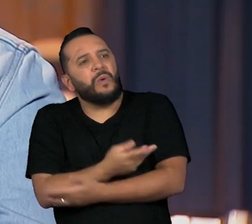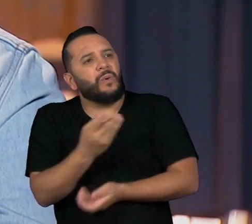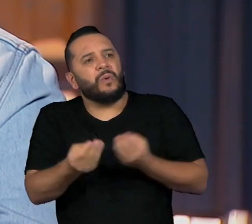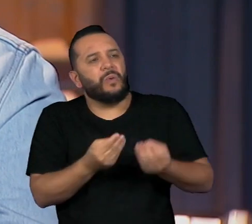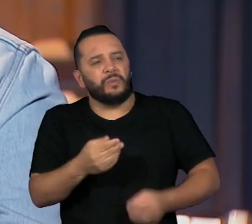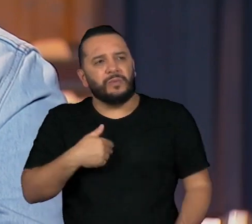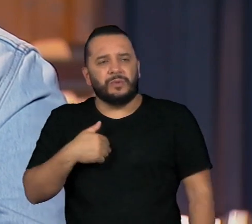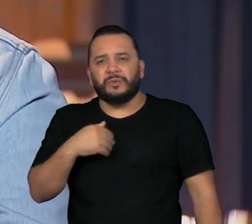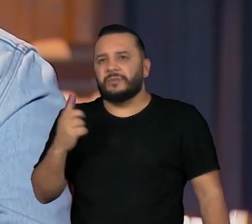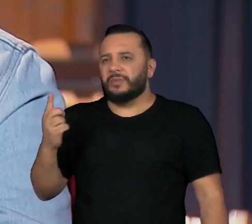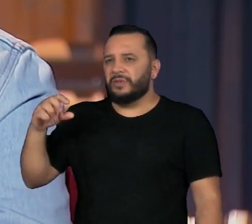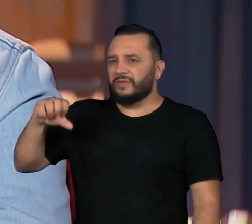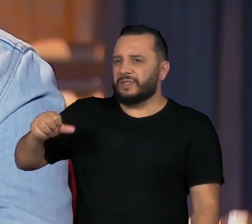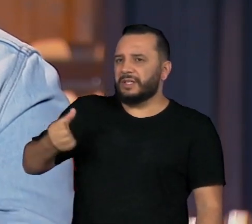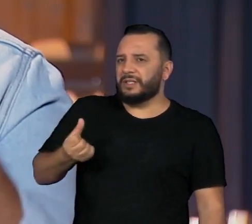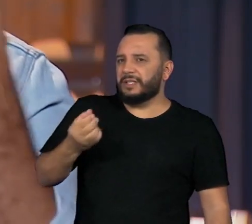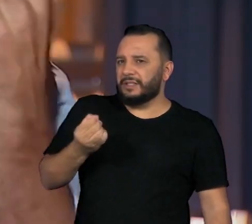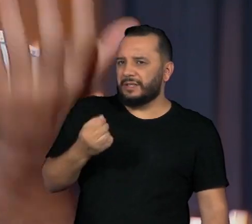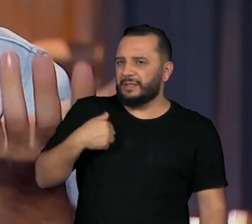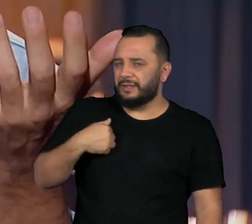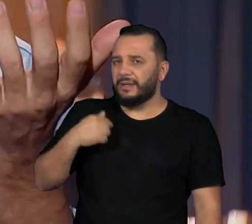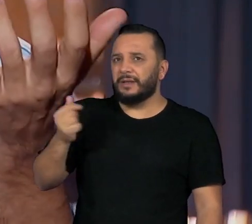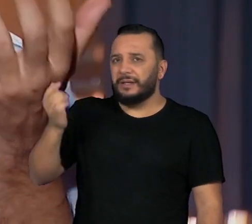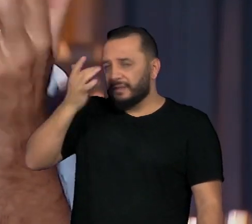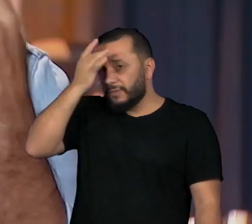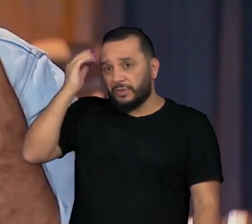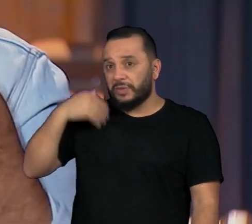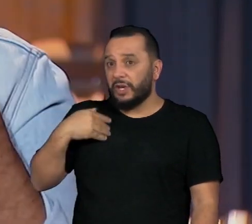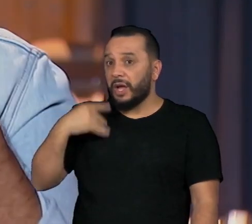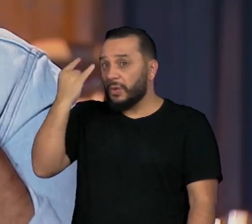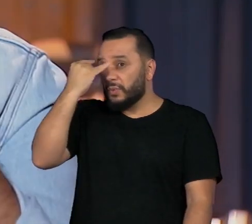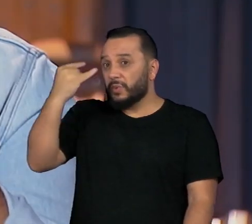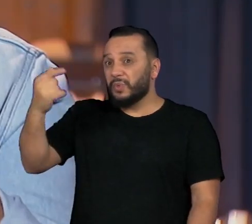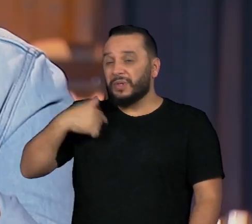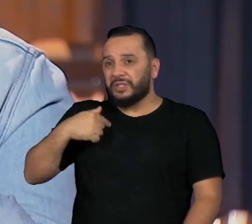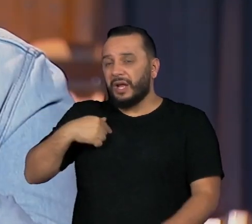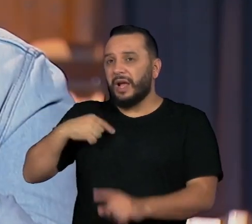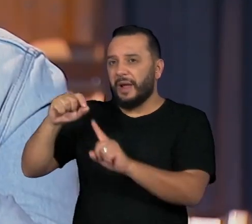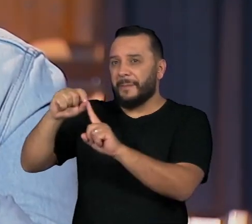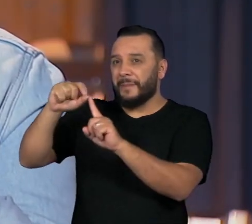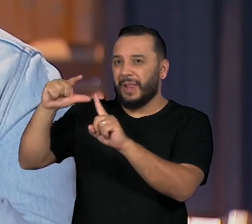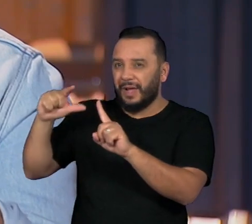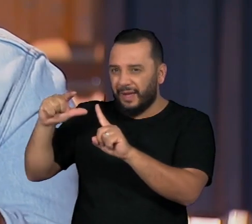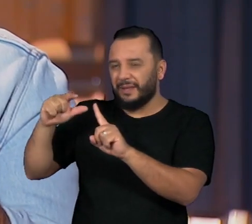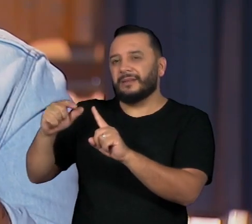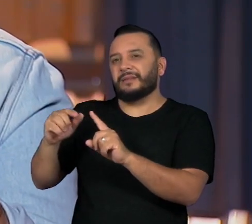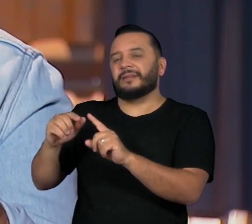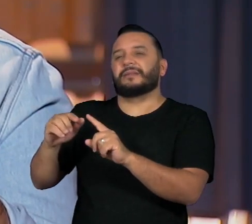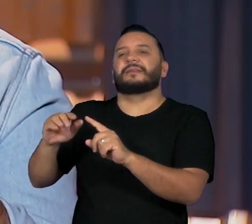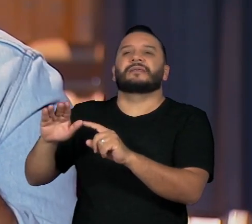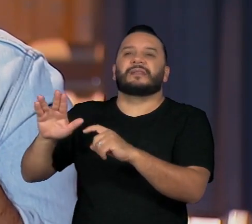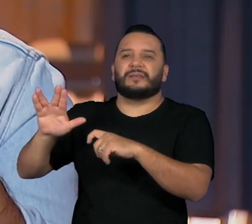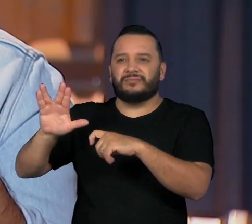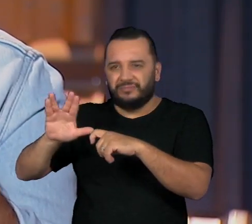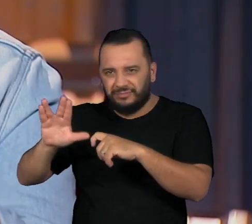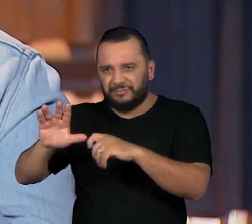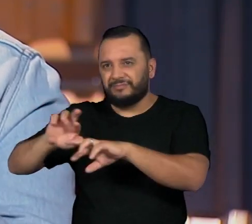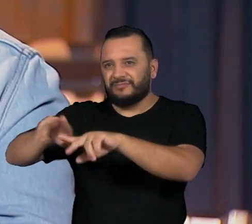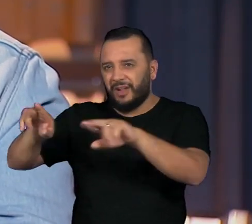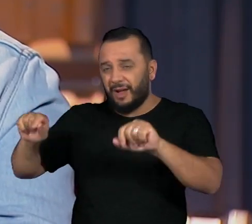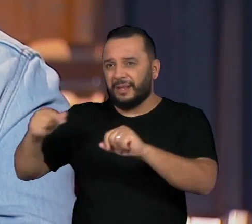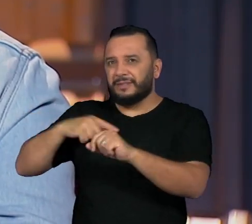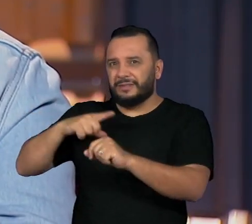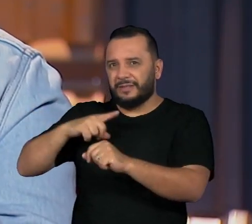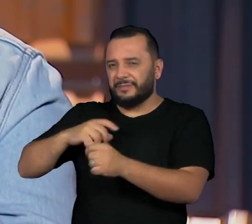60 houve esse encantamento com os psicodélicos. E houve esse movimento, feito inclusive por cientistas, especificamente